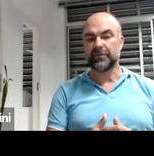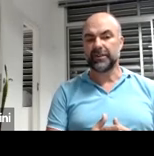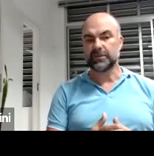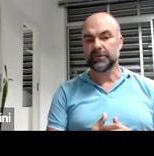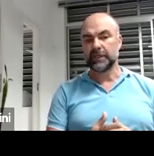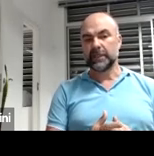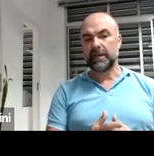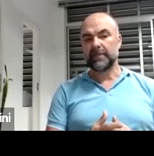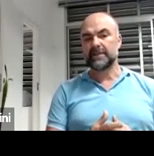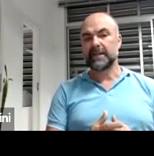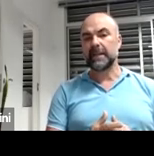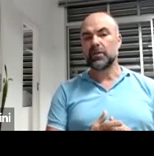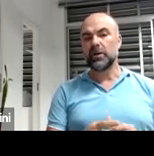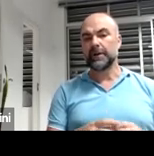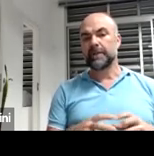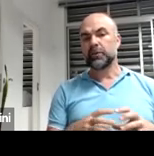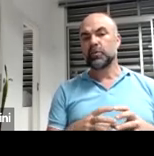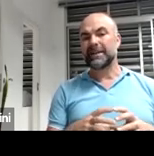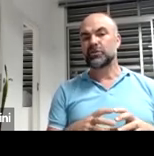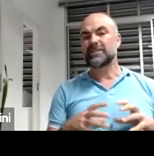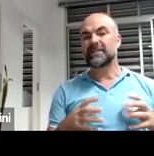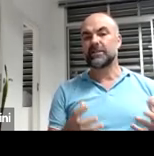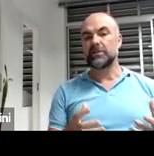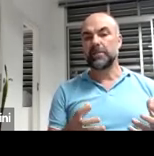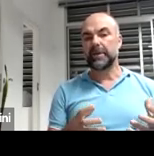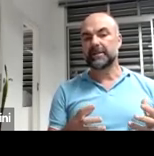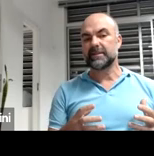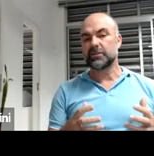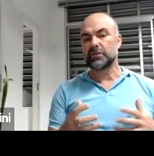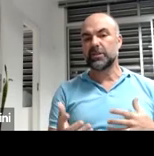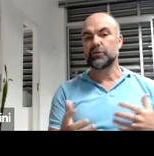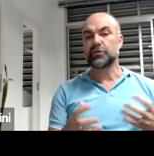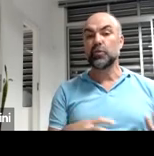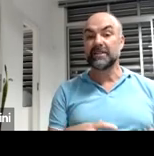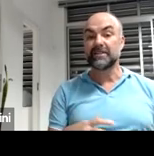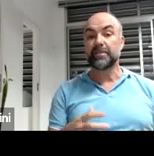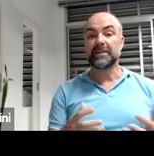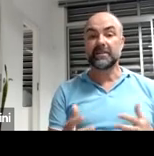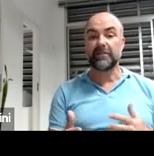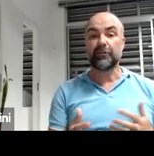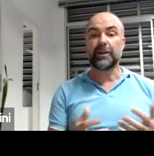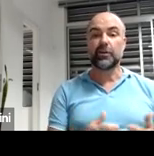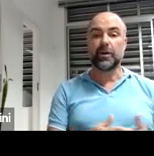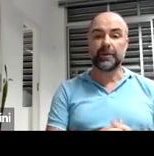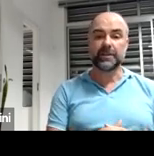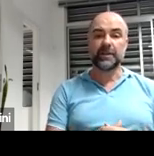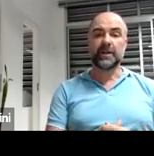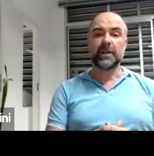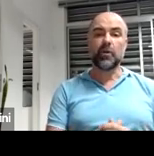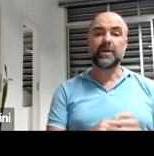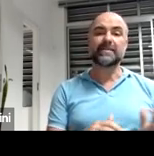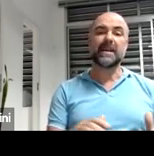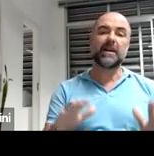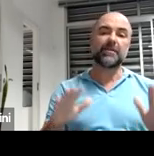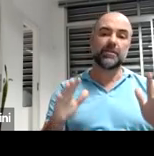Open Innovation, né, mas se criou uma associação de empresas. Nós tínhamos duas empresas em Florianópolis